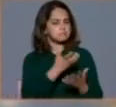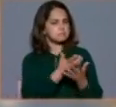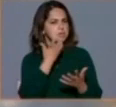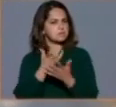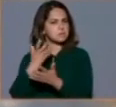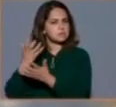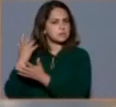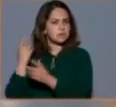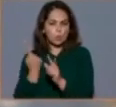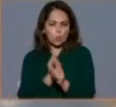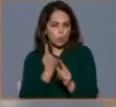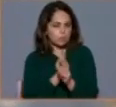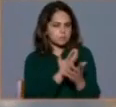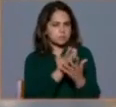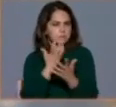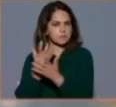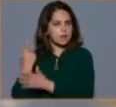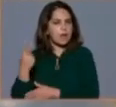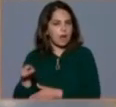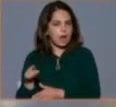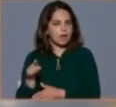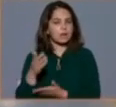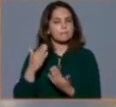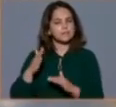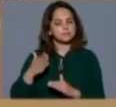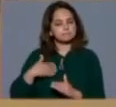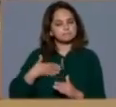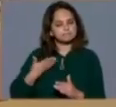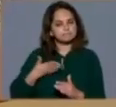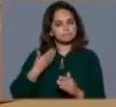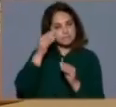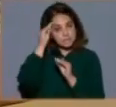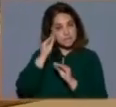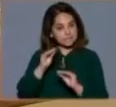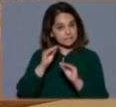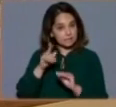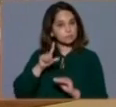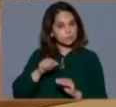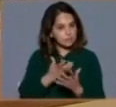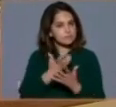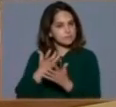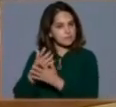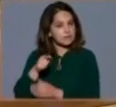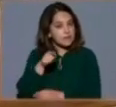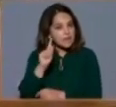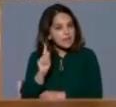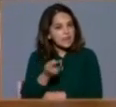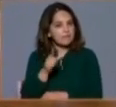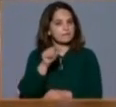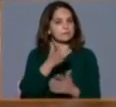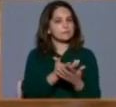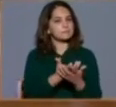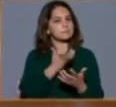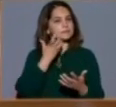a espécie de atenções e na caridade que vos ensinamos, deveis também sobressair